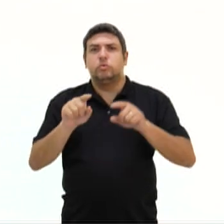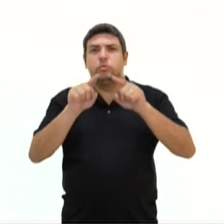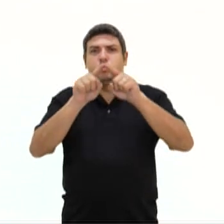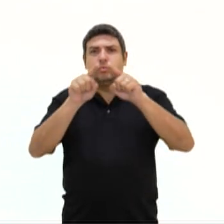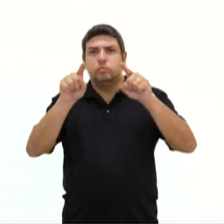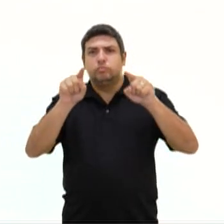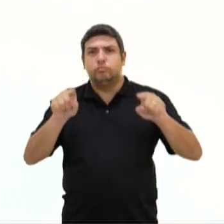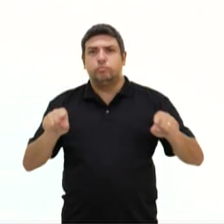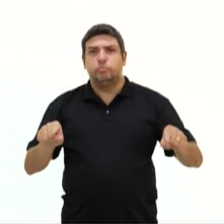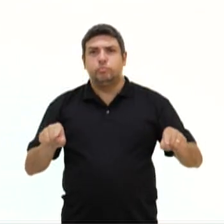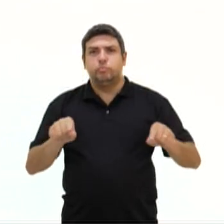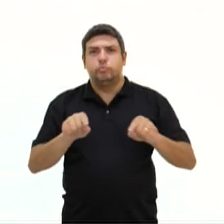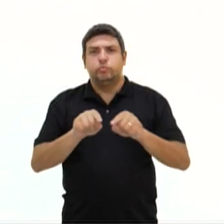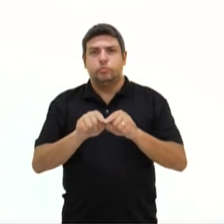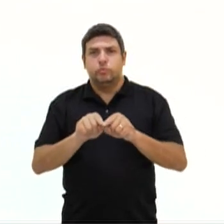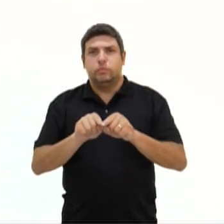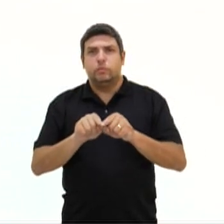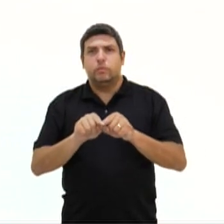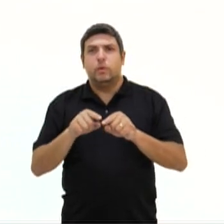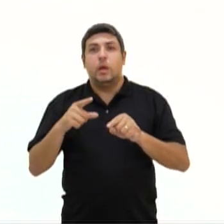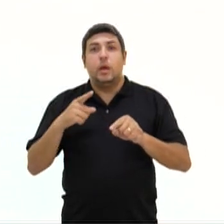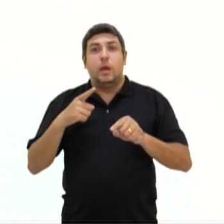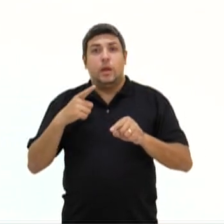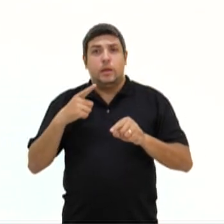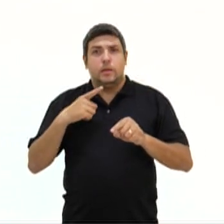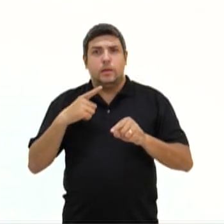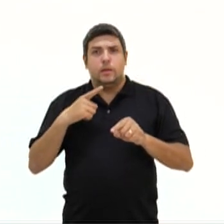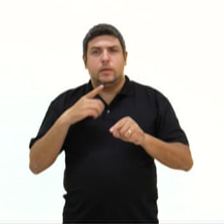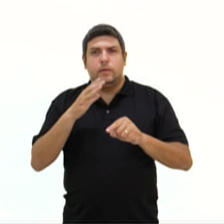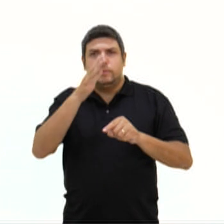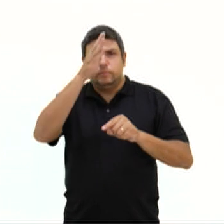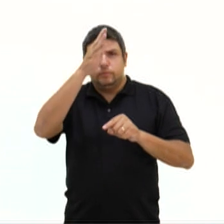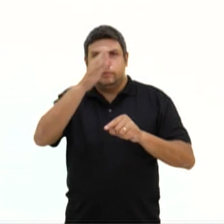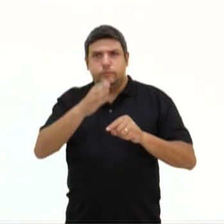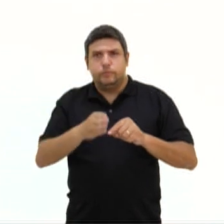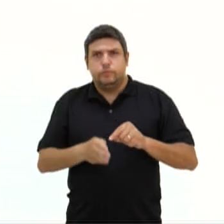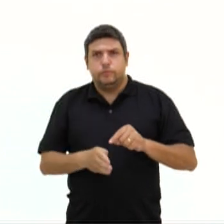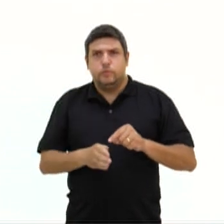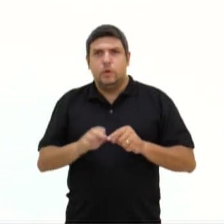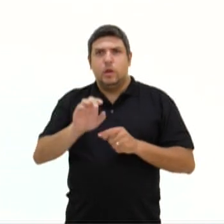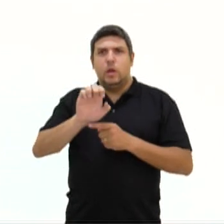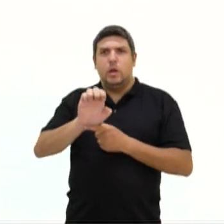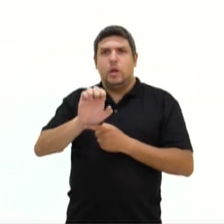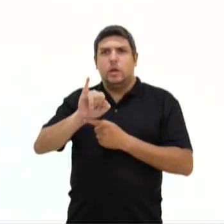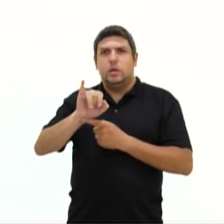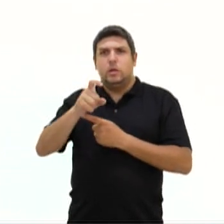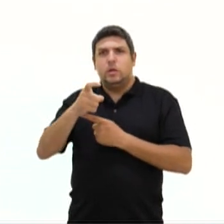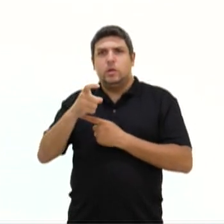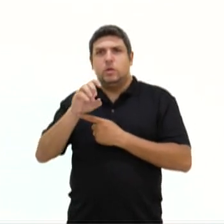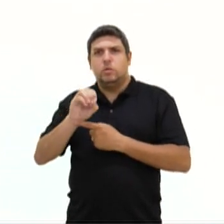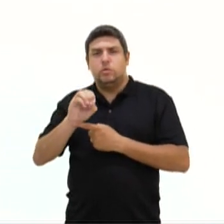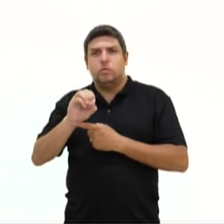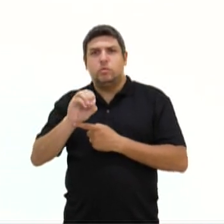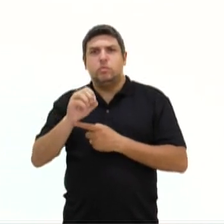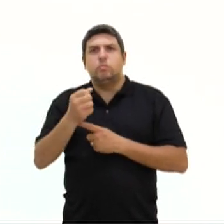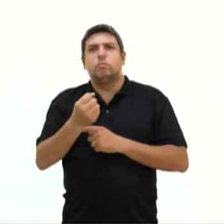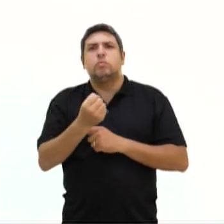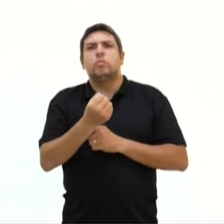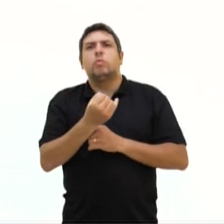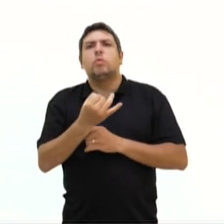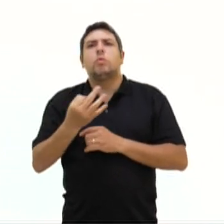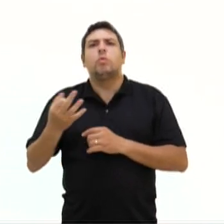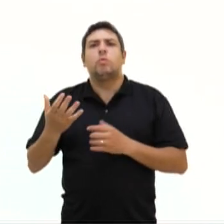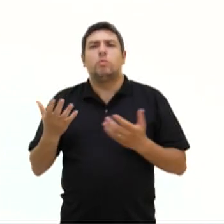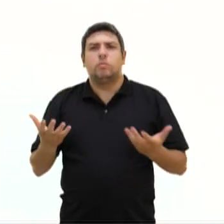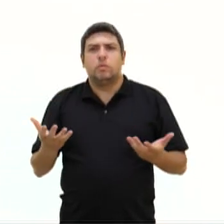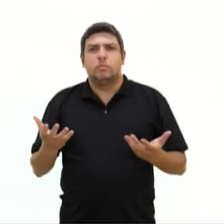e ela contém um eixo de simetria. Se ela contém, quantos eixos ela contém? Tentem